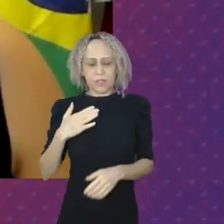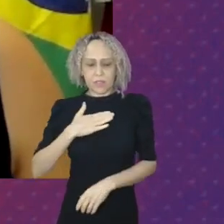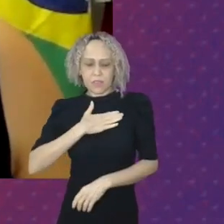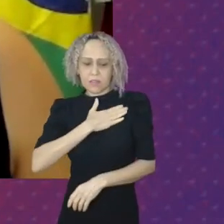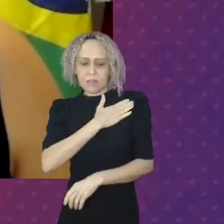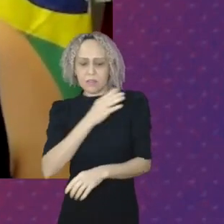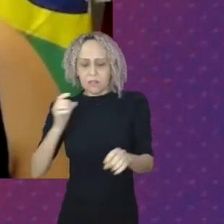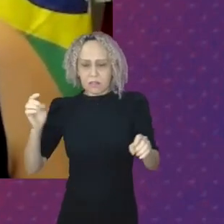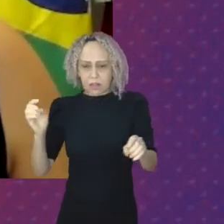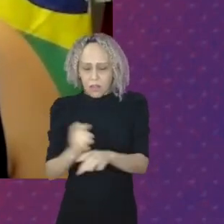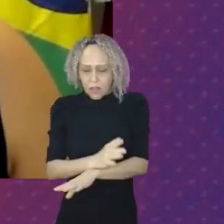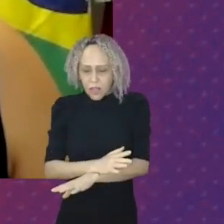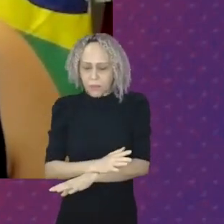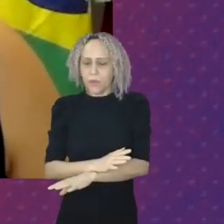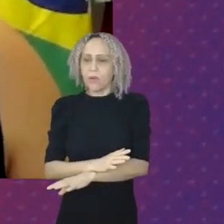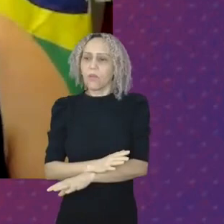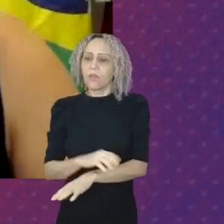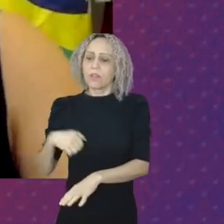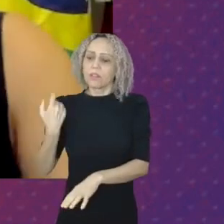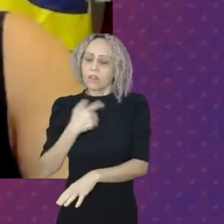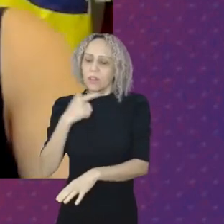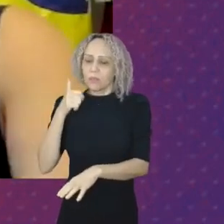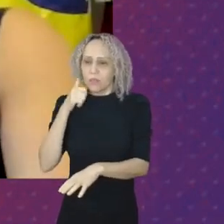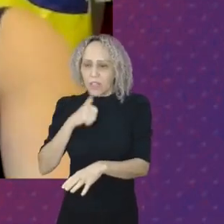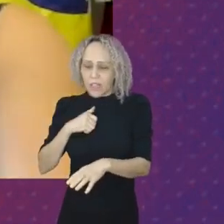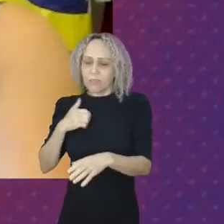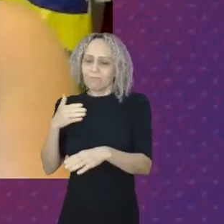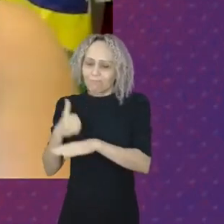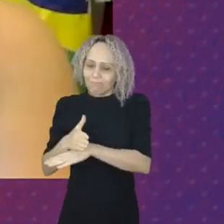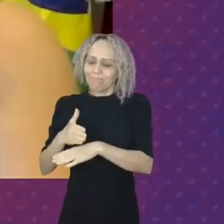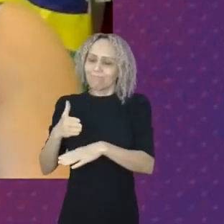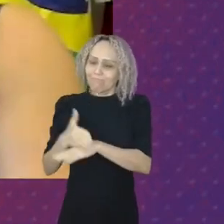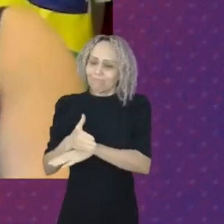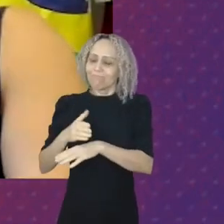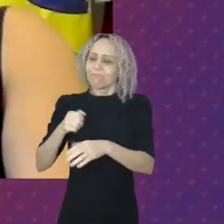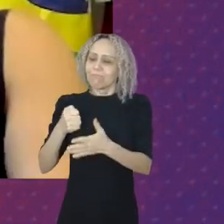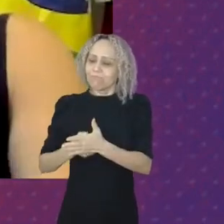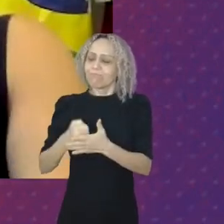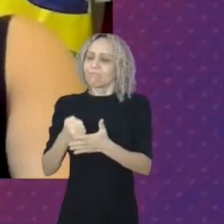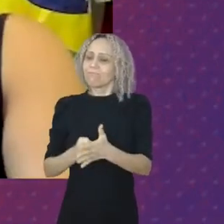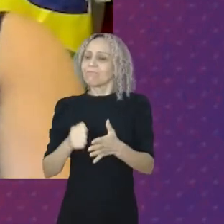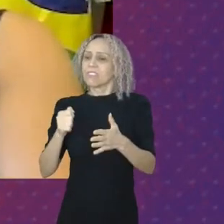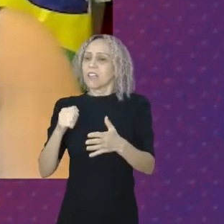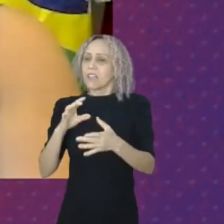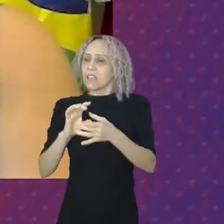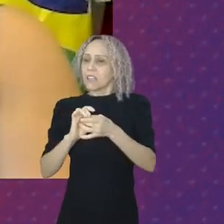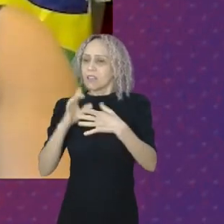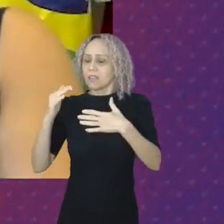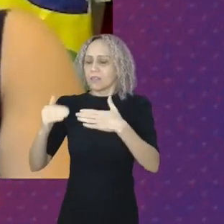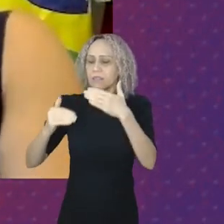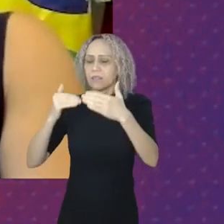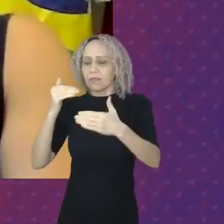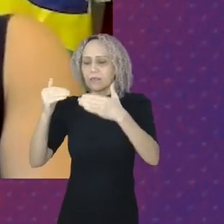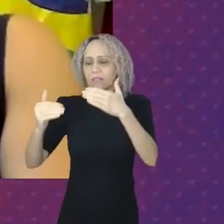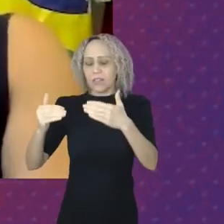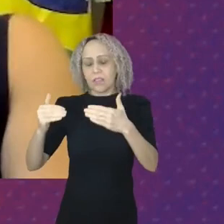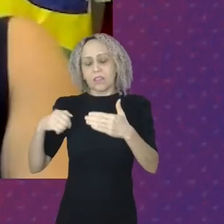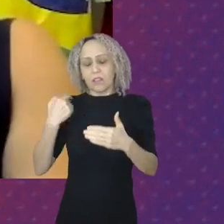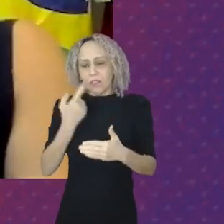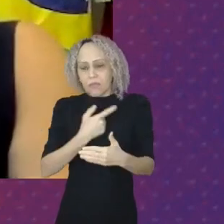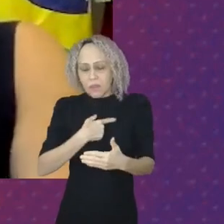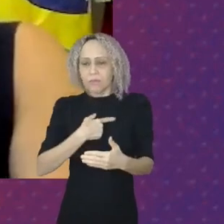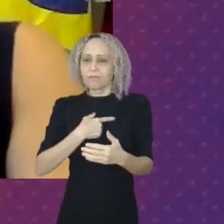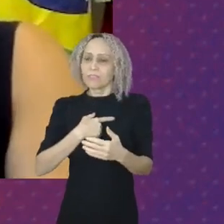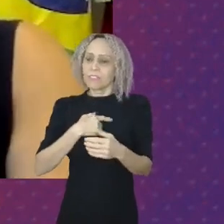30% das candidaturas, e a gente vem mudando esse cenário, e vem mudando esse cenário muito mais